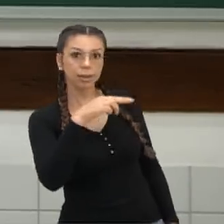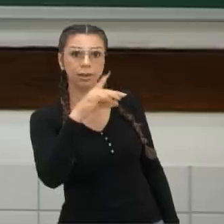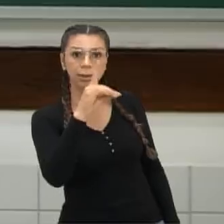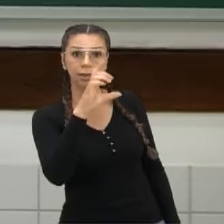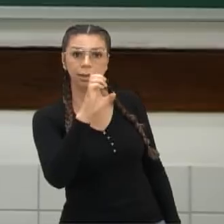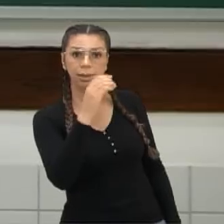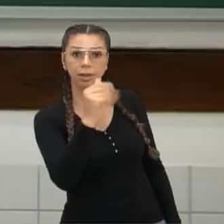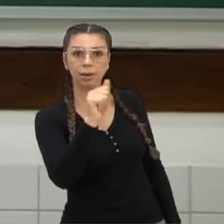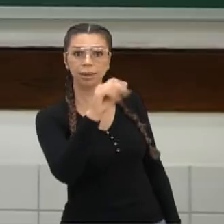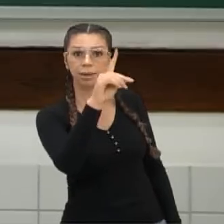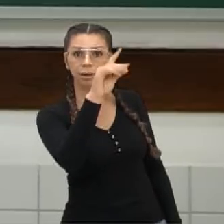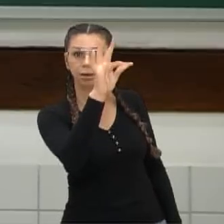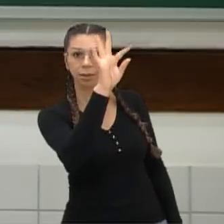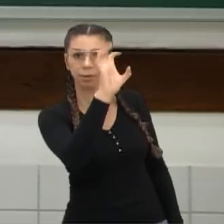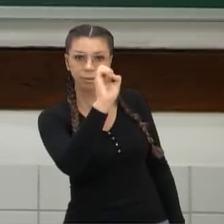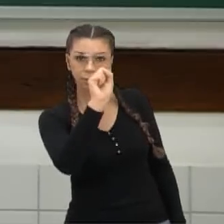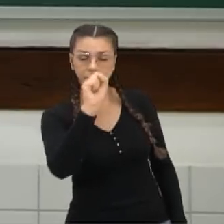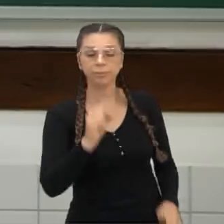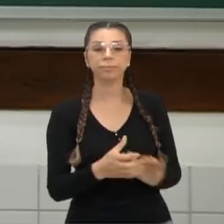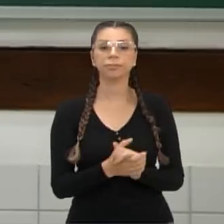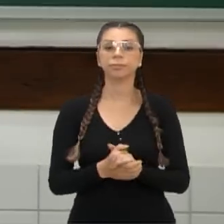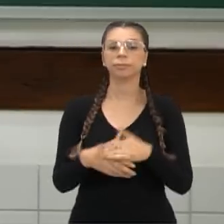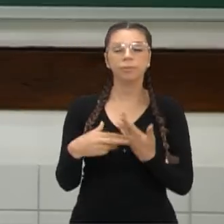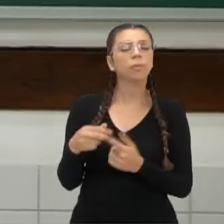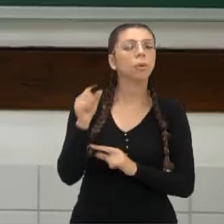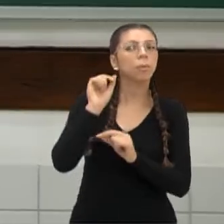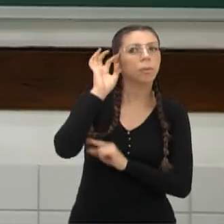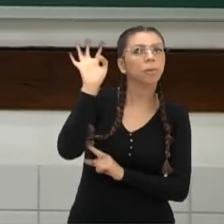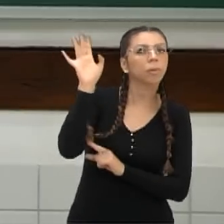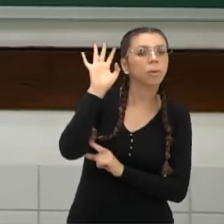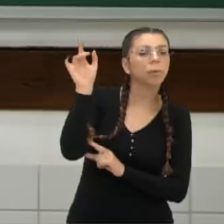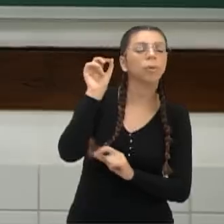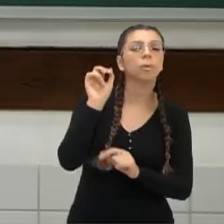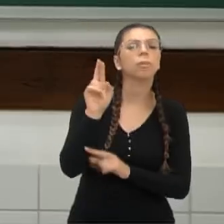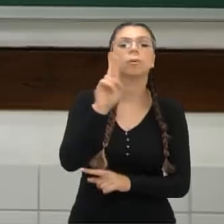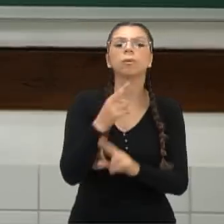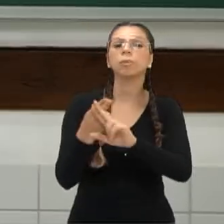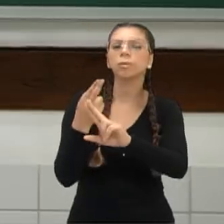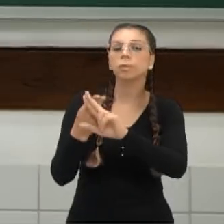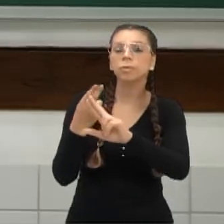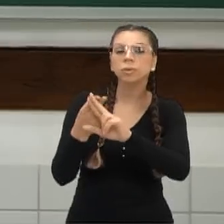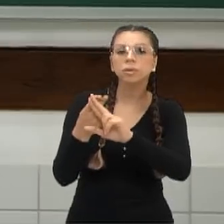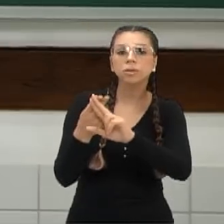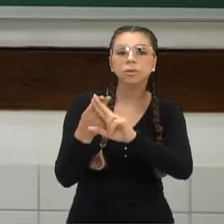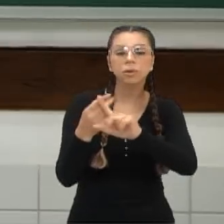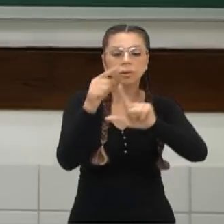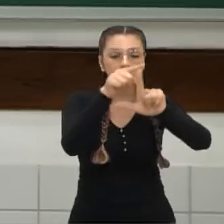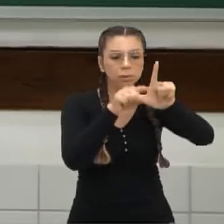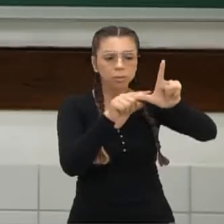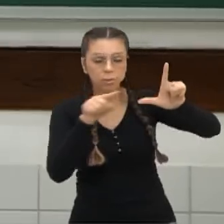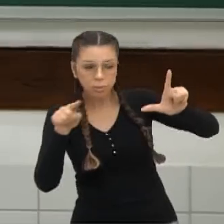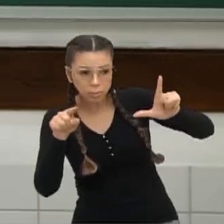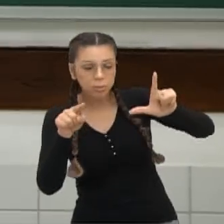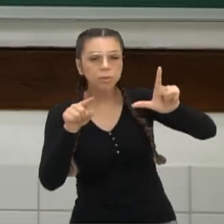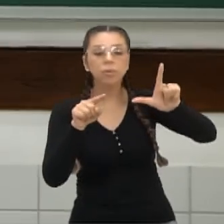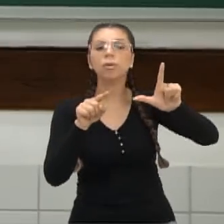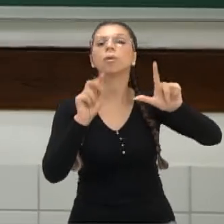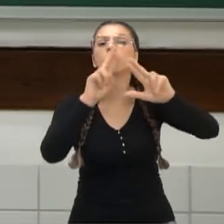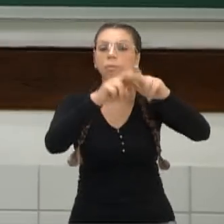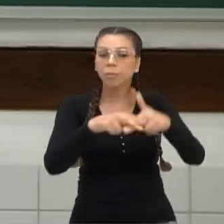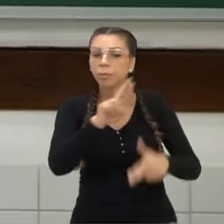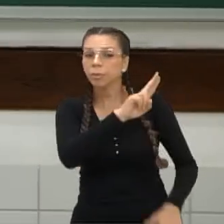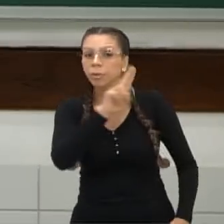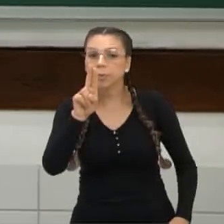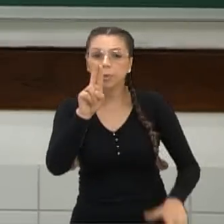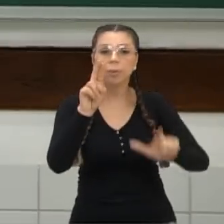dele utilizando um par de coordenadas. Por isso que é chamado de plano cartesiano,